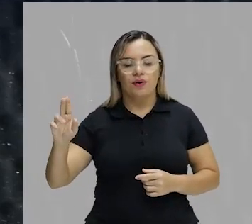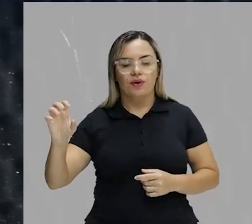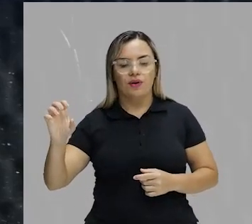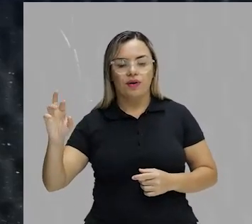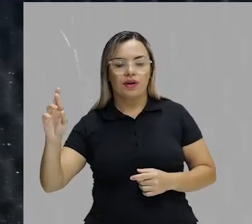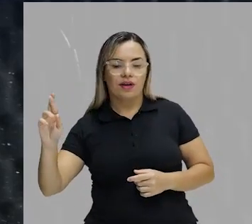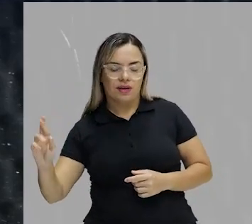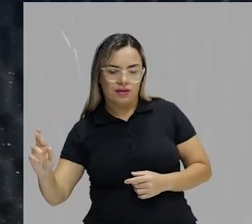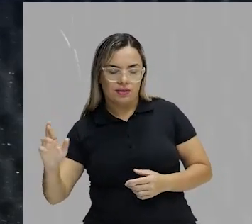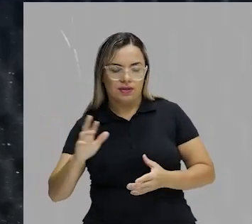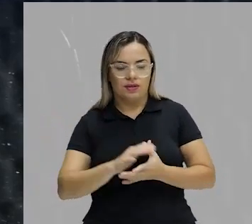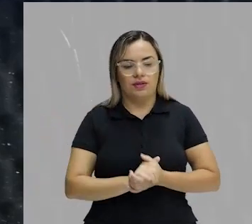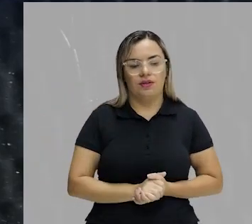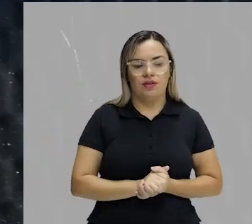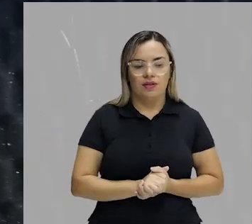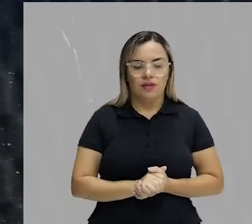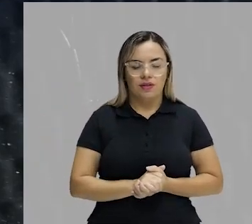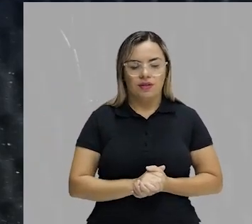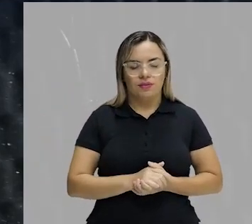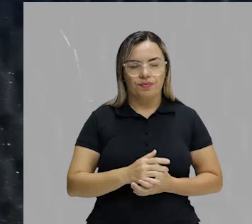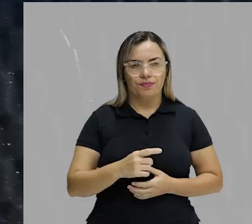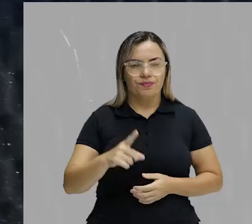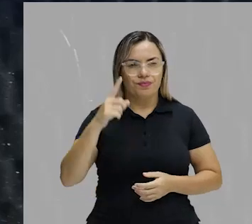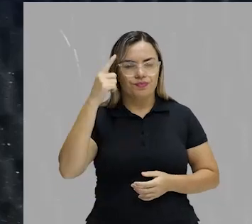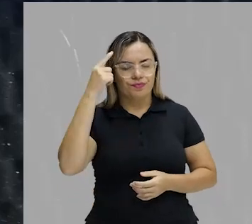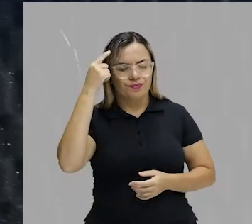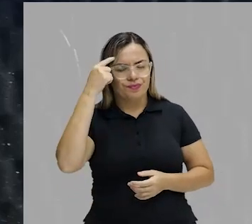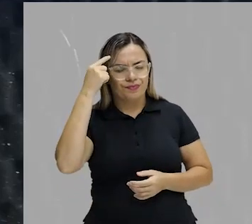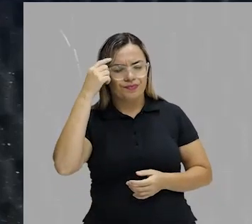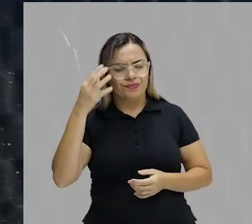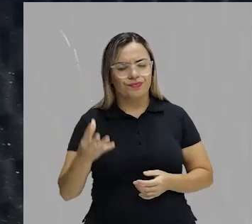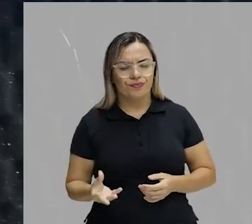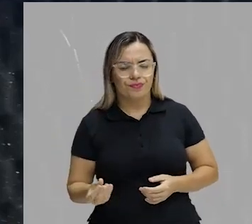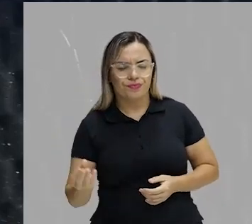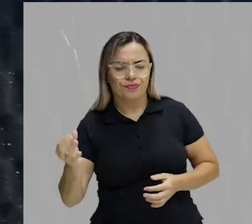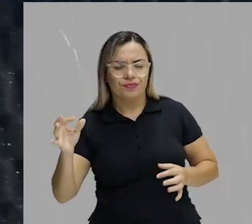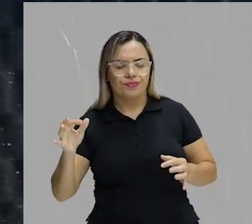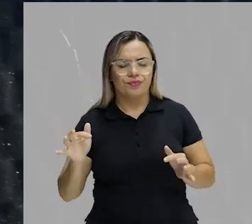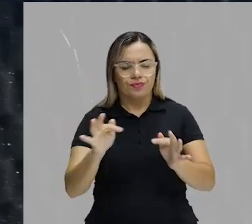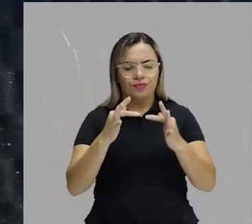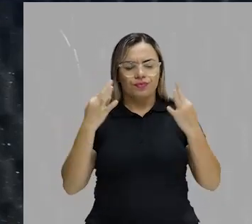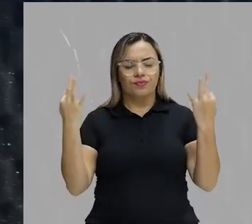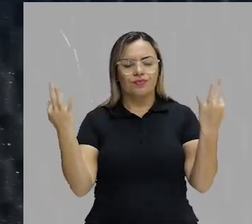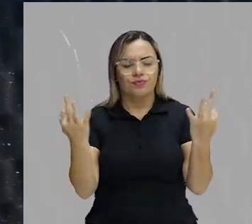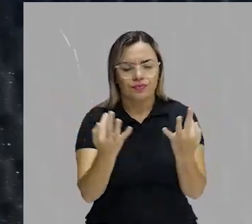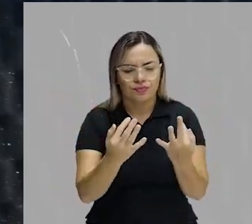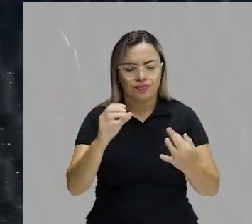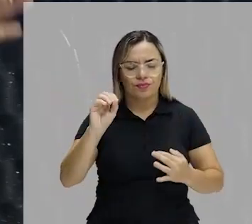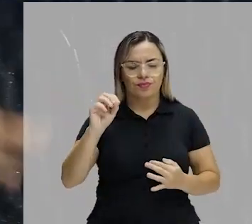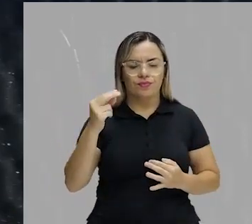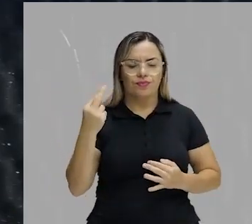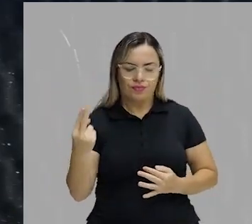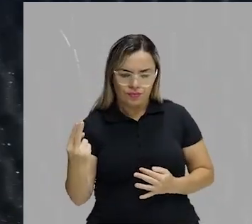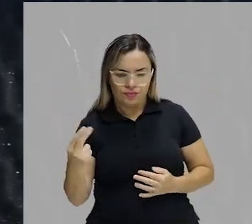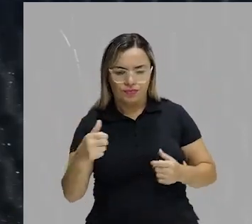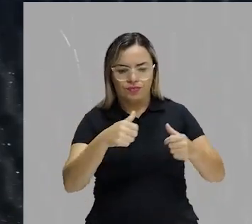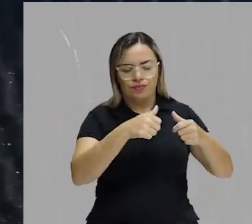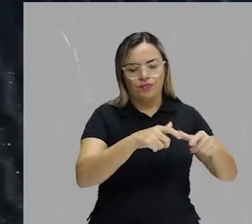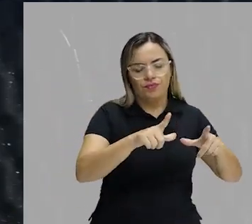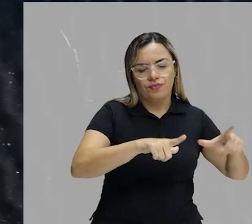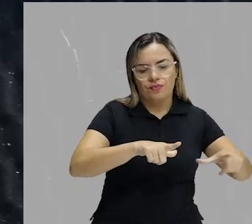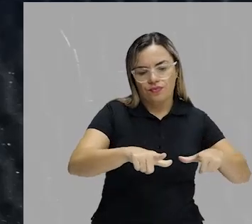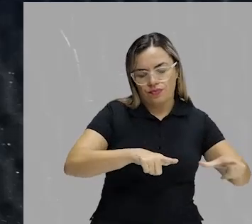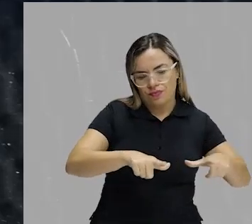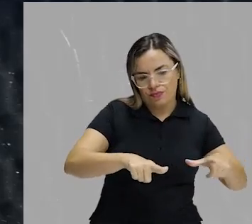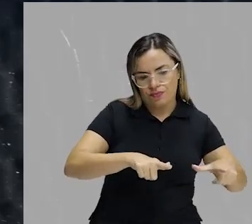eis o dilema: viajar com a família, eu poderia colocar um ou aqui. Ou viaja com a família, ou fica trabalhando.